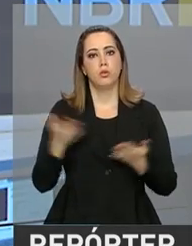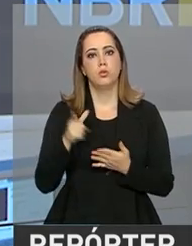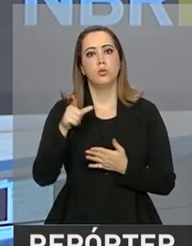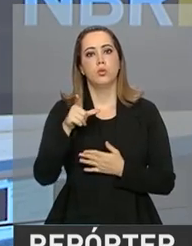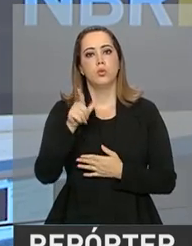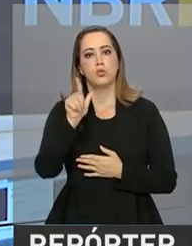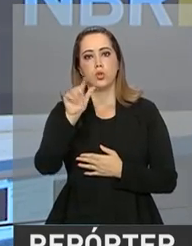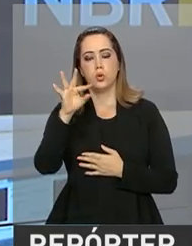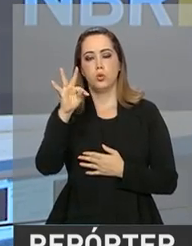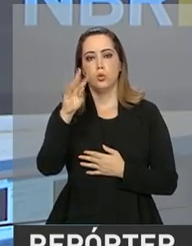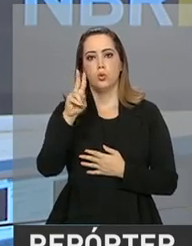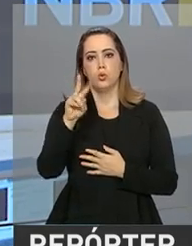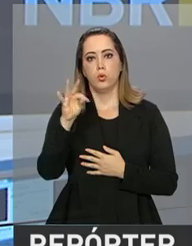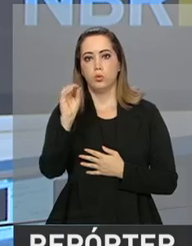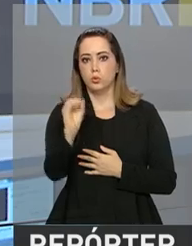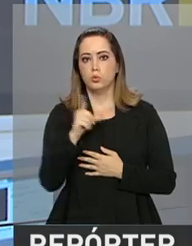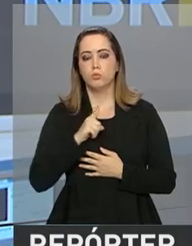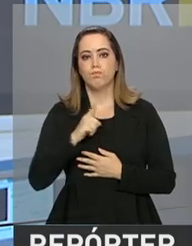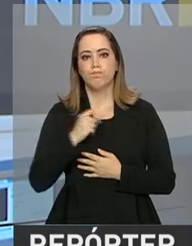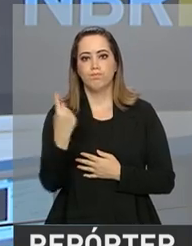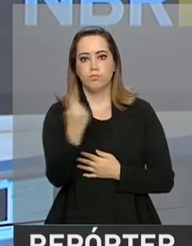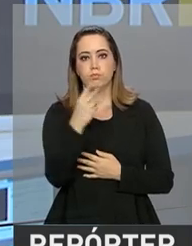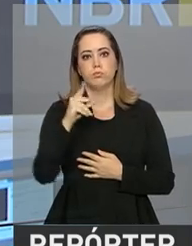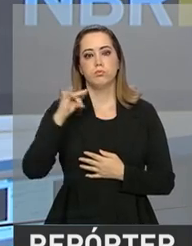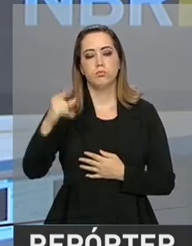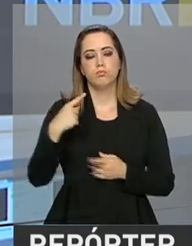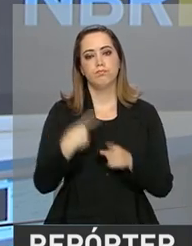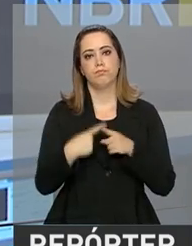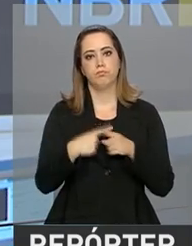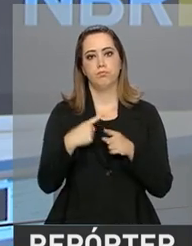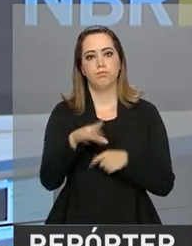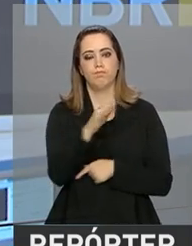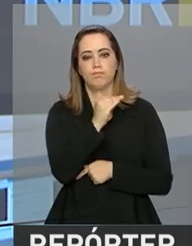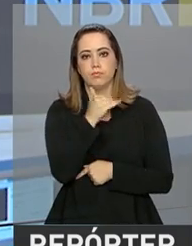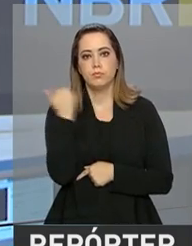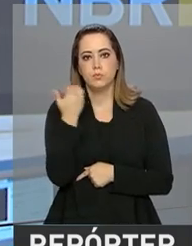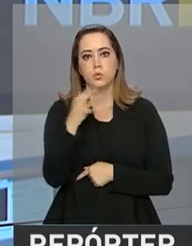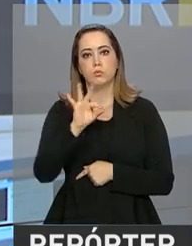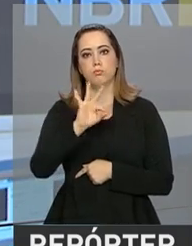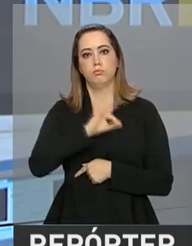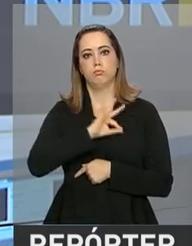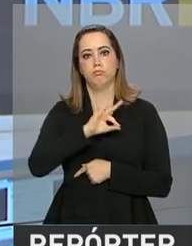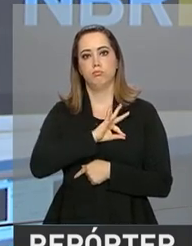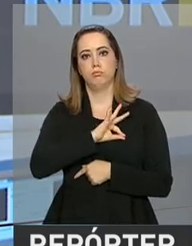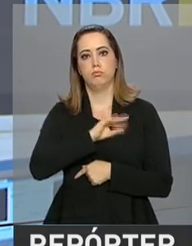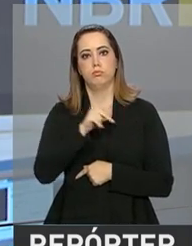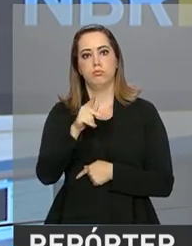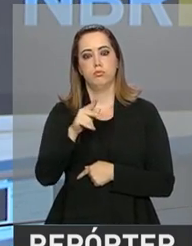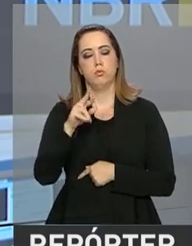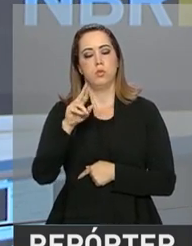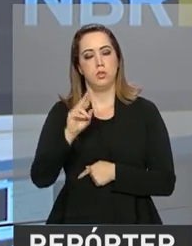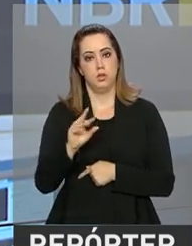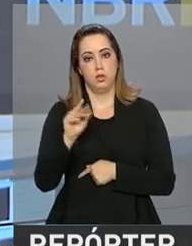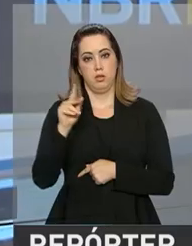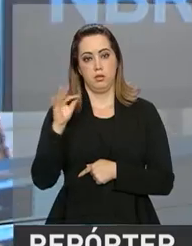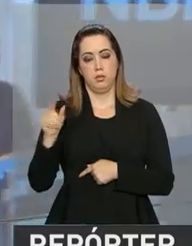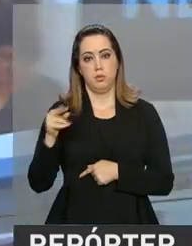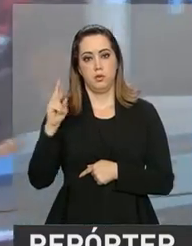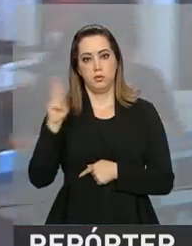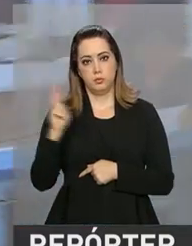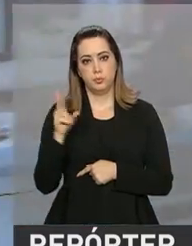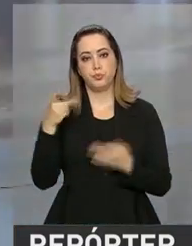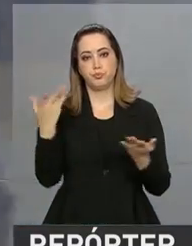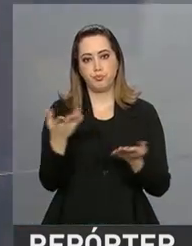oficial de um dia pela morte do soldado Hélio Vieira Andrade da Polícia Militar do Estado de Roraima vamos falar com o repórter